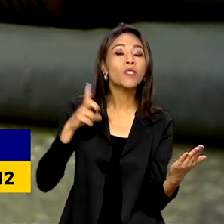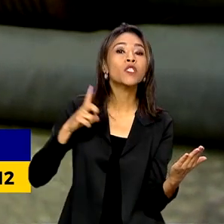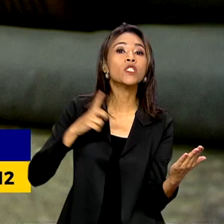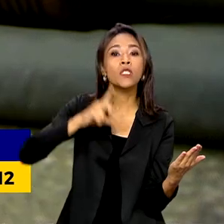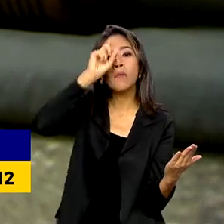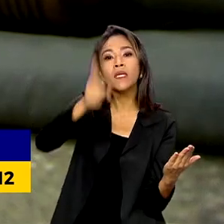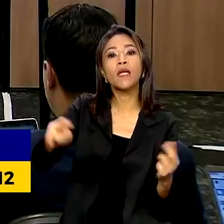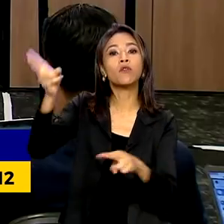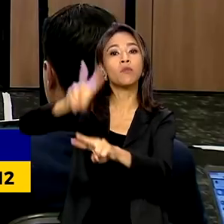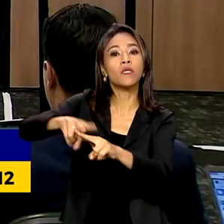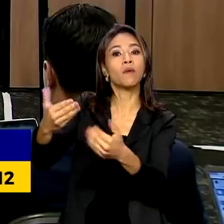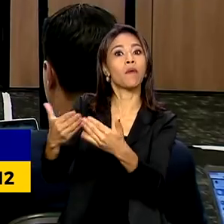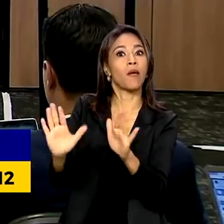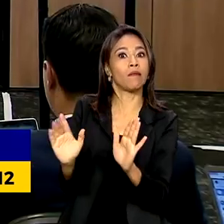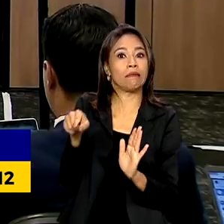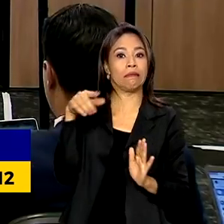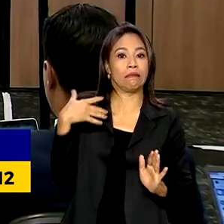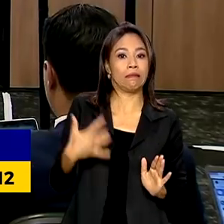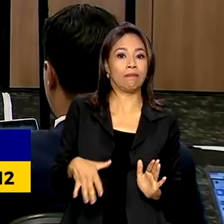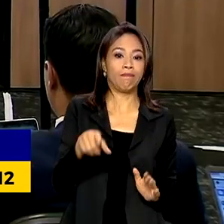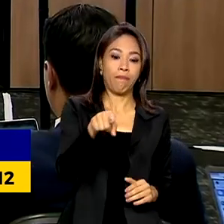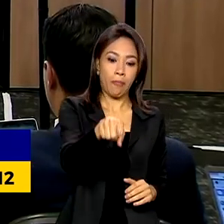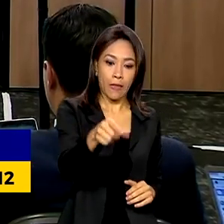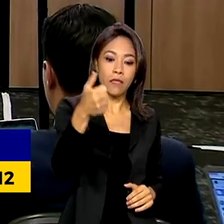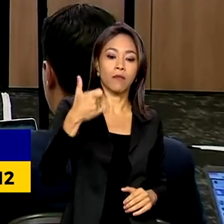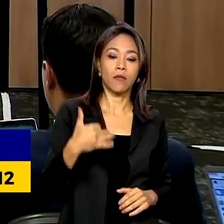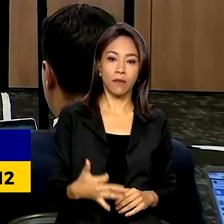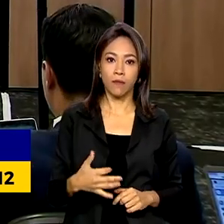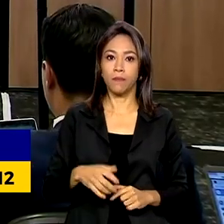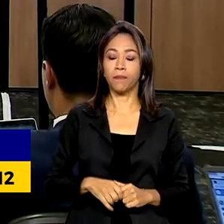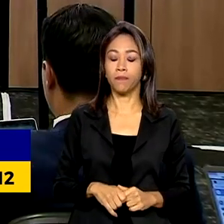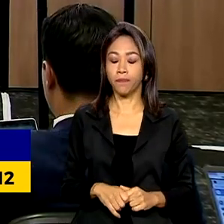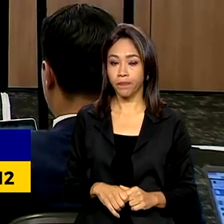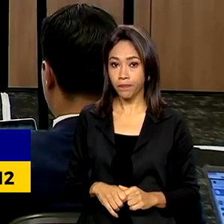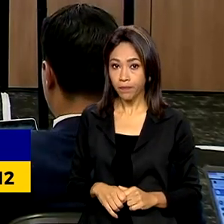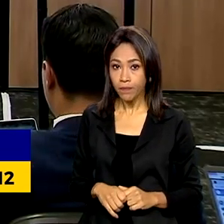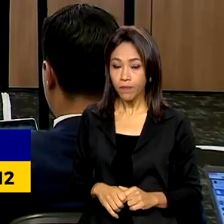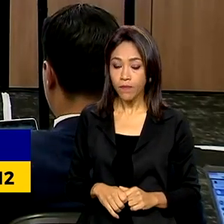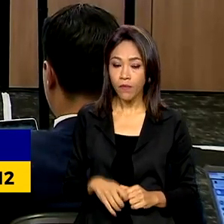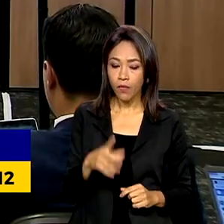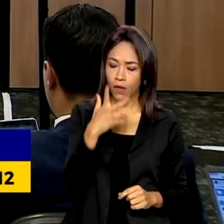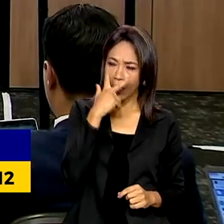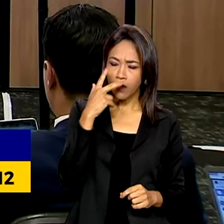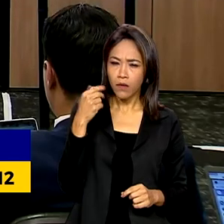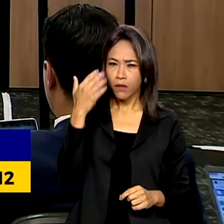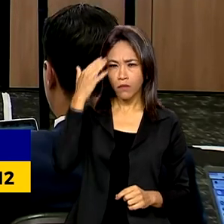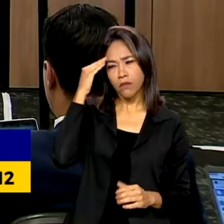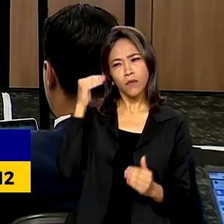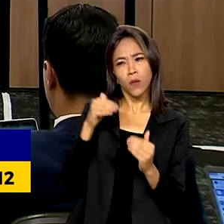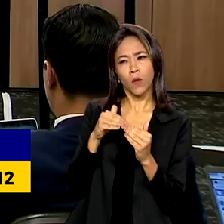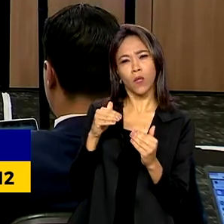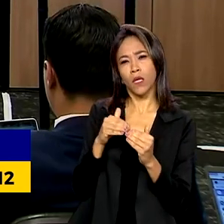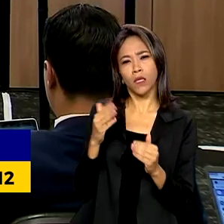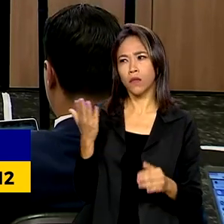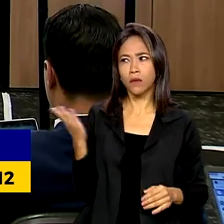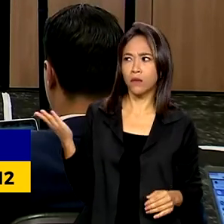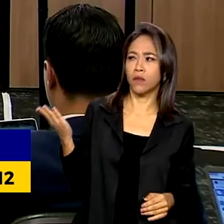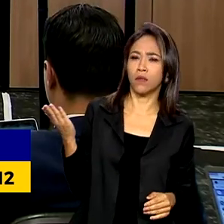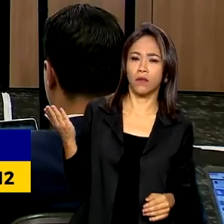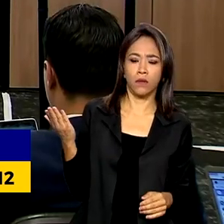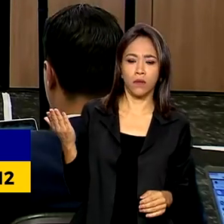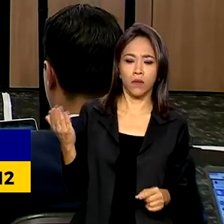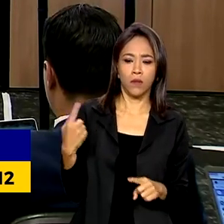de prisão em aberto essa situação com uma contradição inaceitável em que